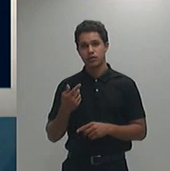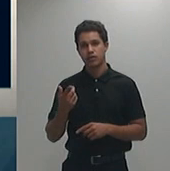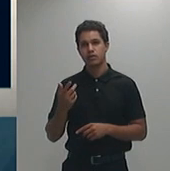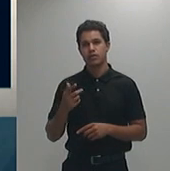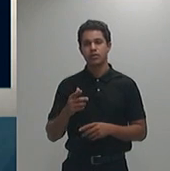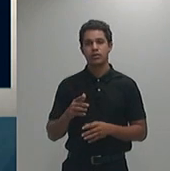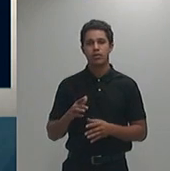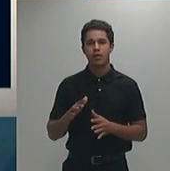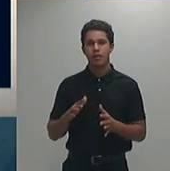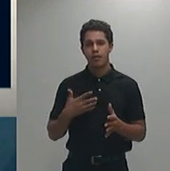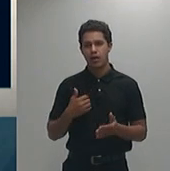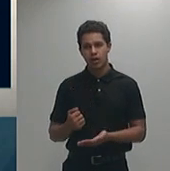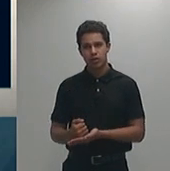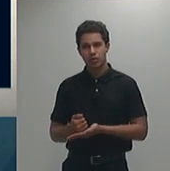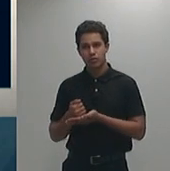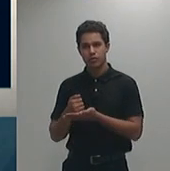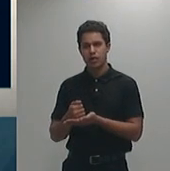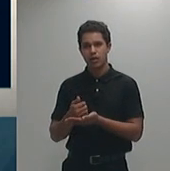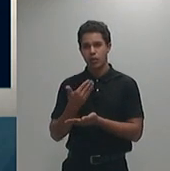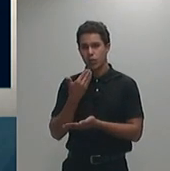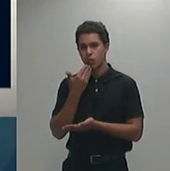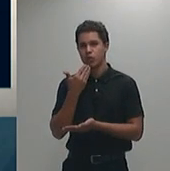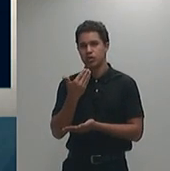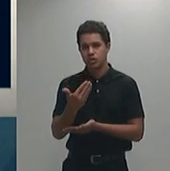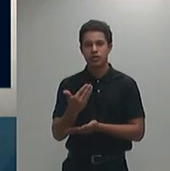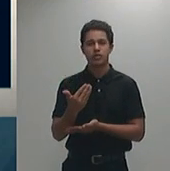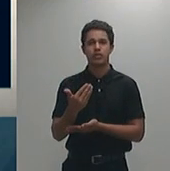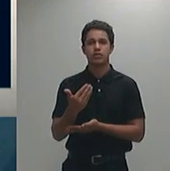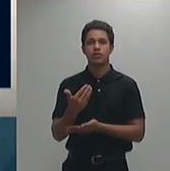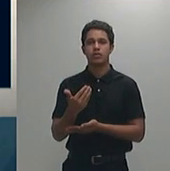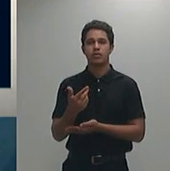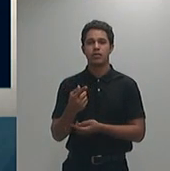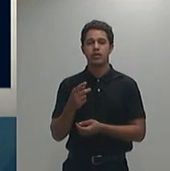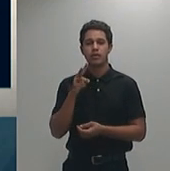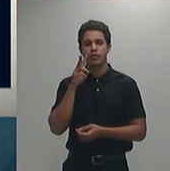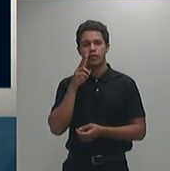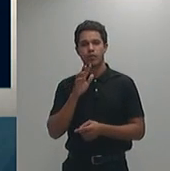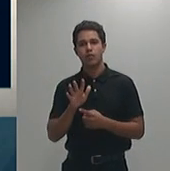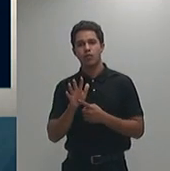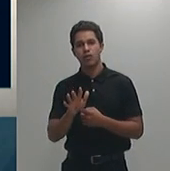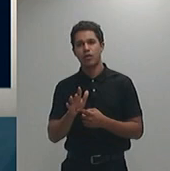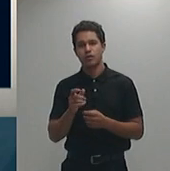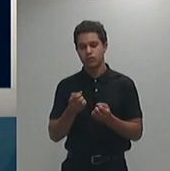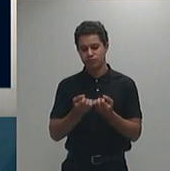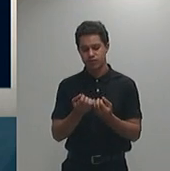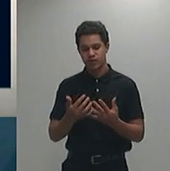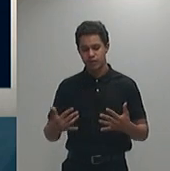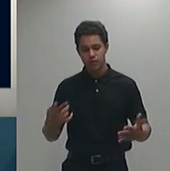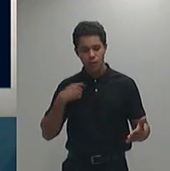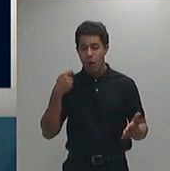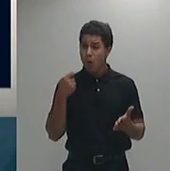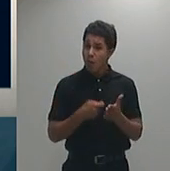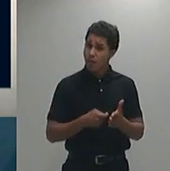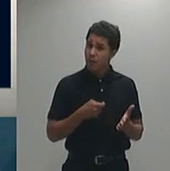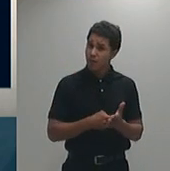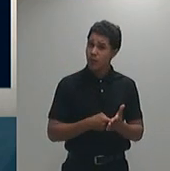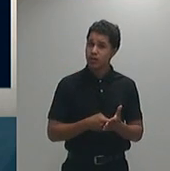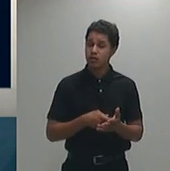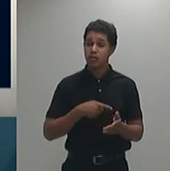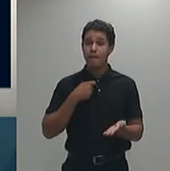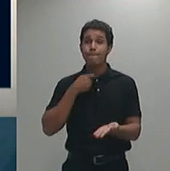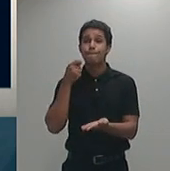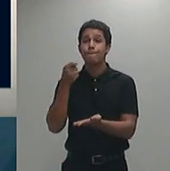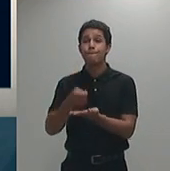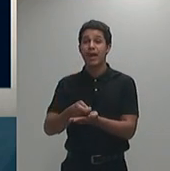para amparar o pedido rescisório civis ao desfazimento da obrigação de pagar a verba